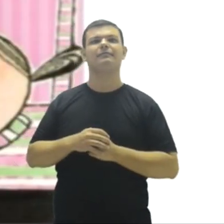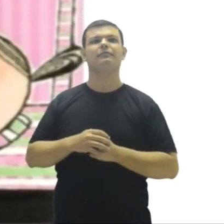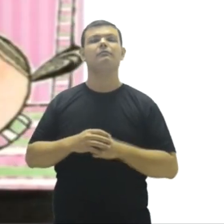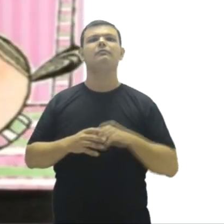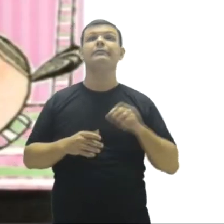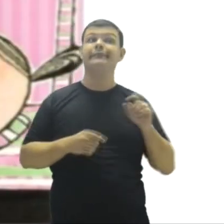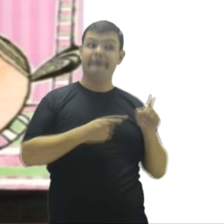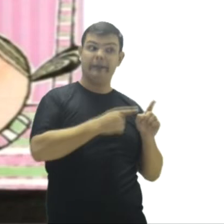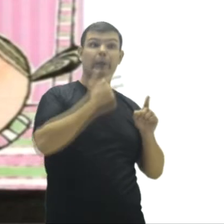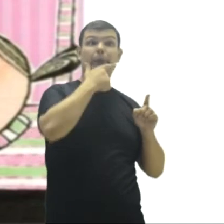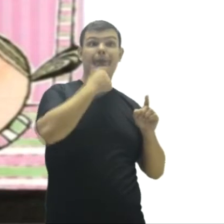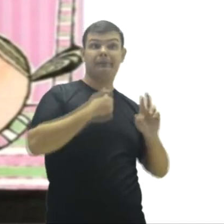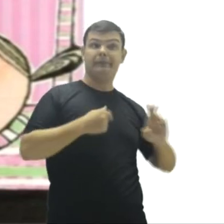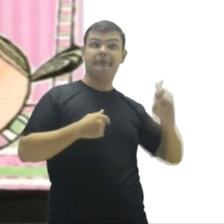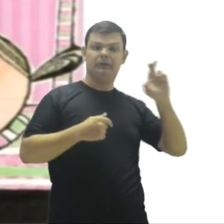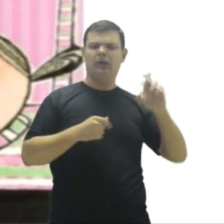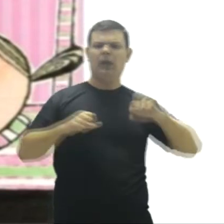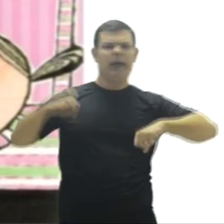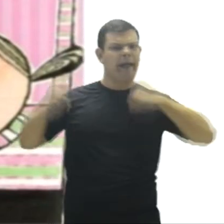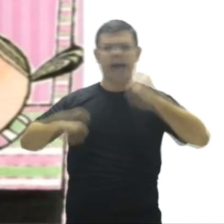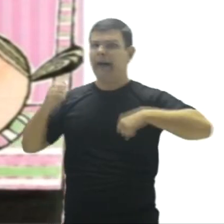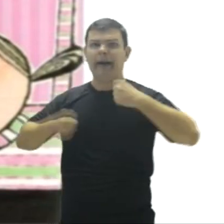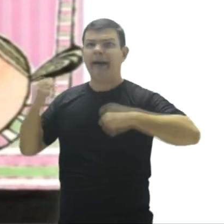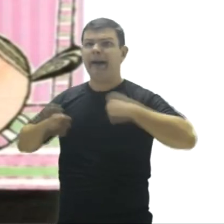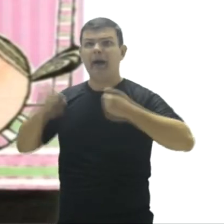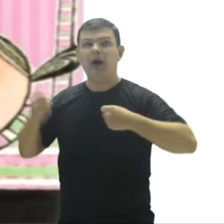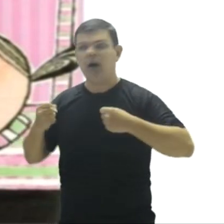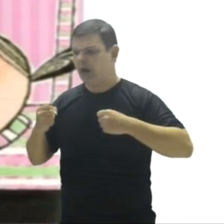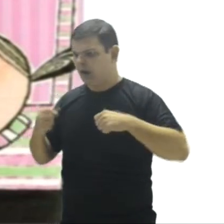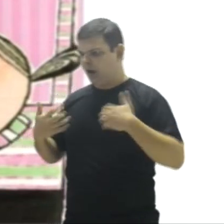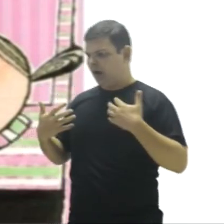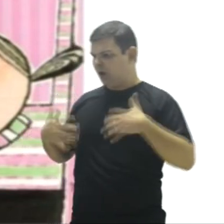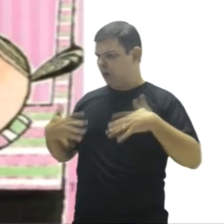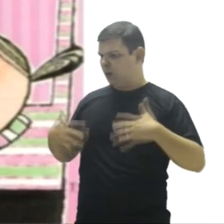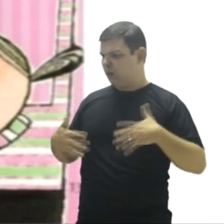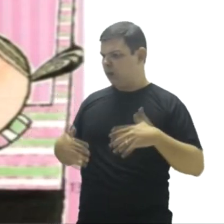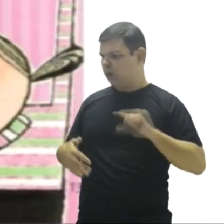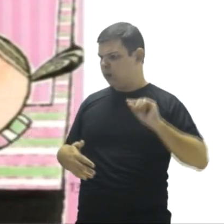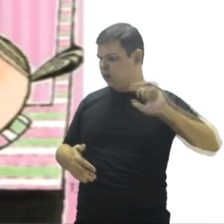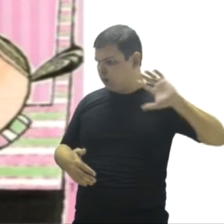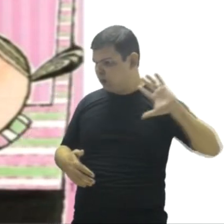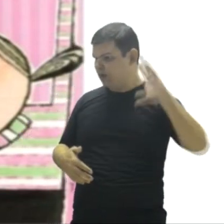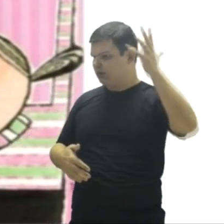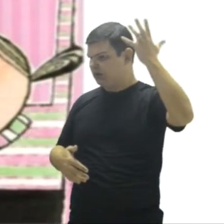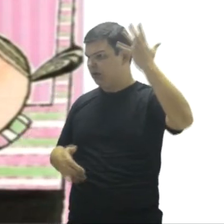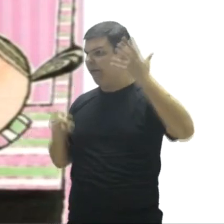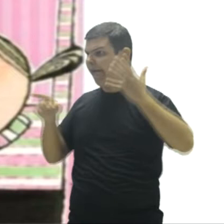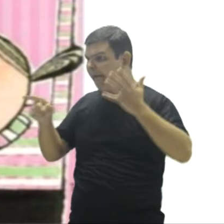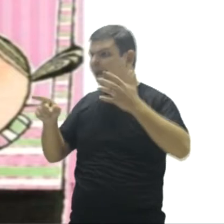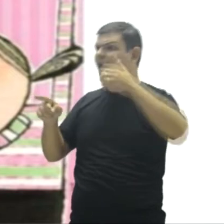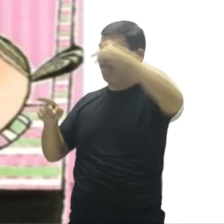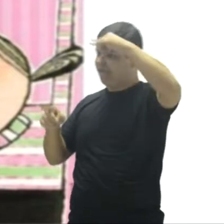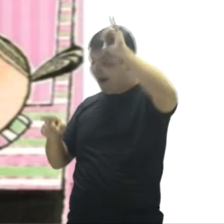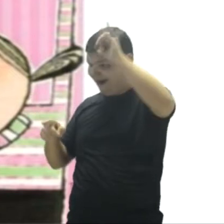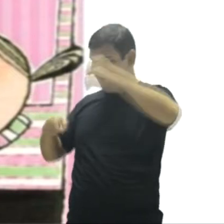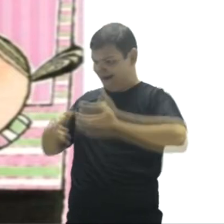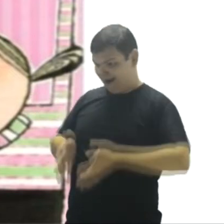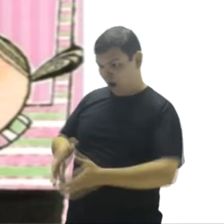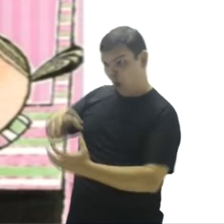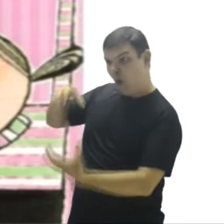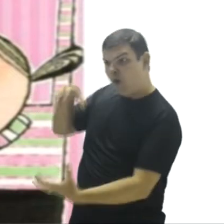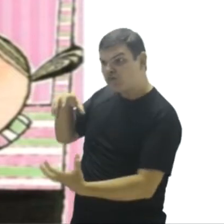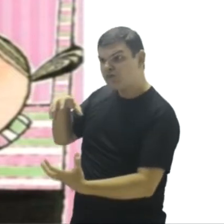Até o fazendeiro veio correndo. Por Deus do céu, ele gritou. A Mimosa botou um